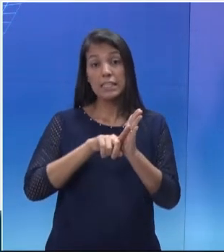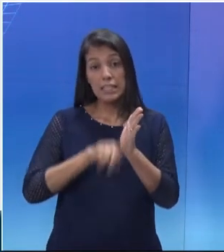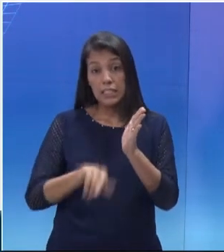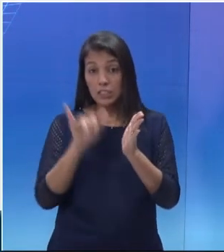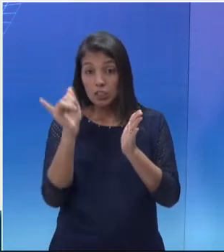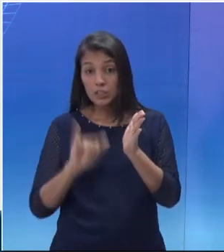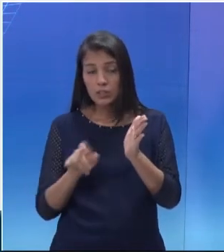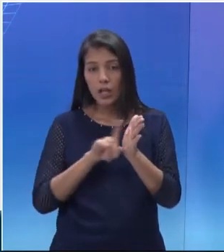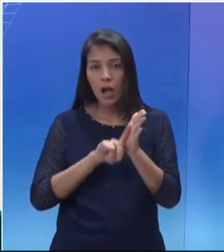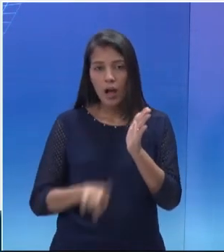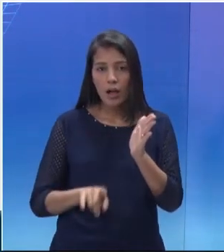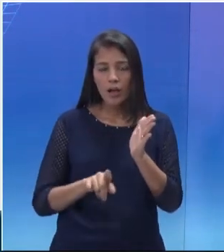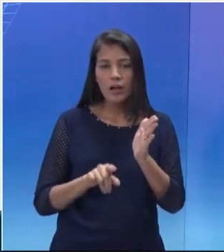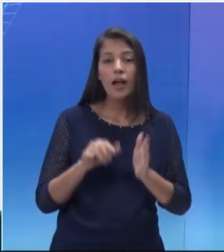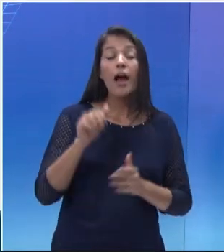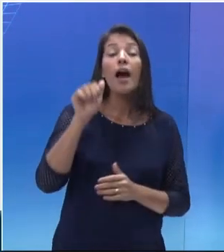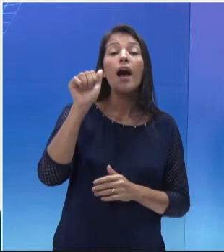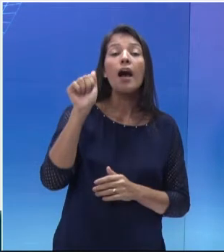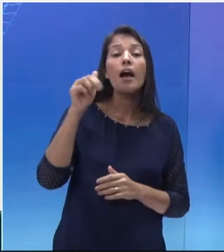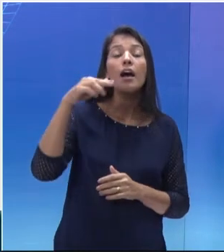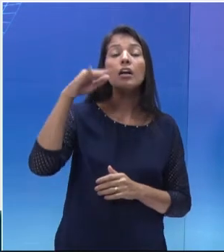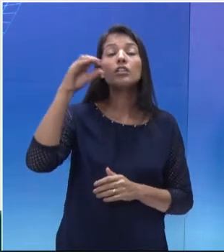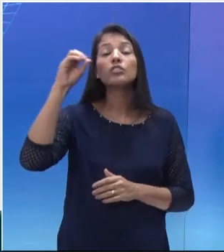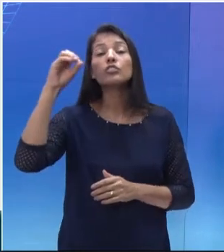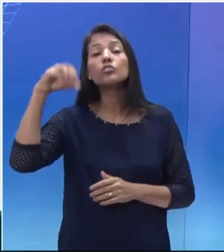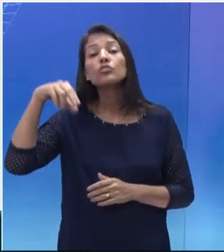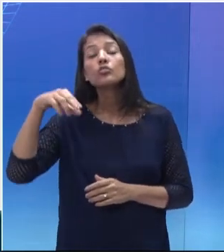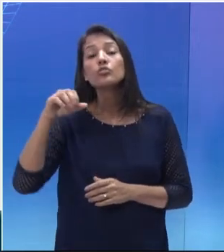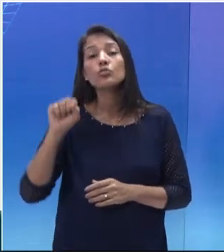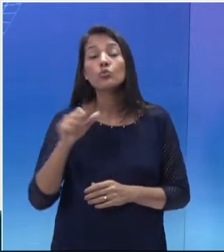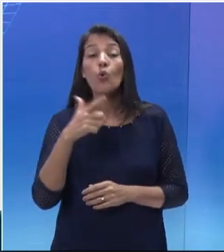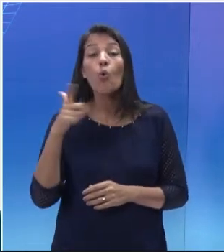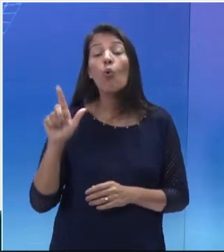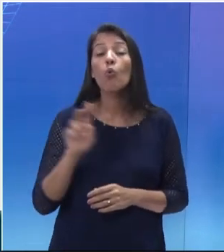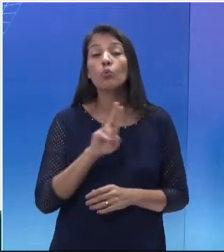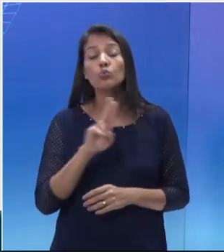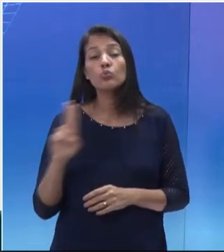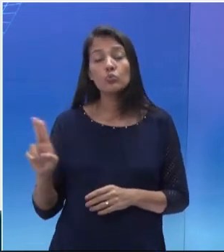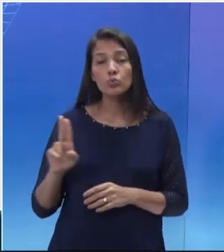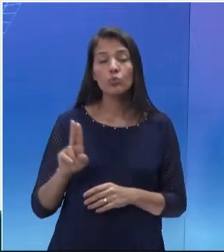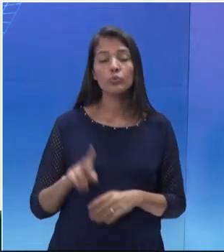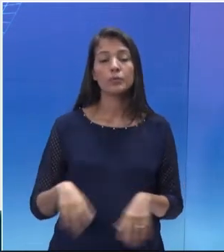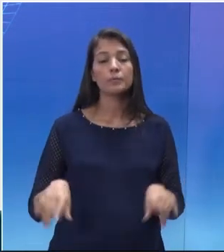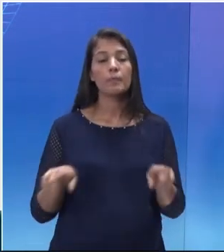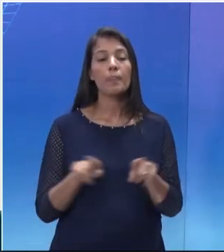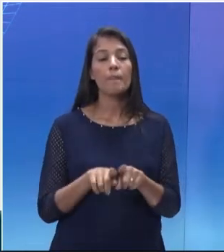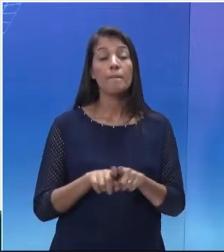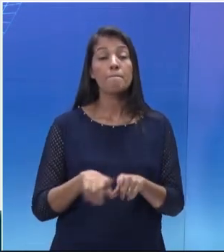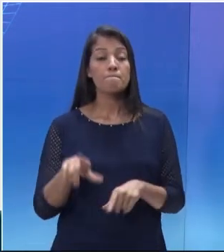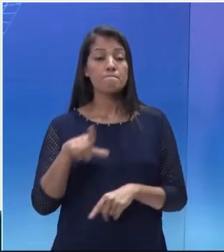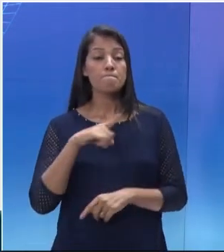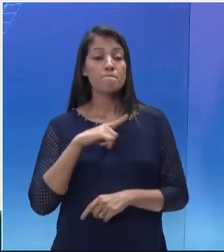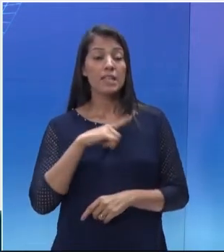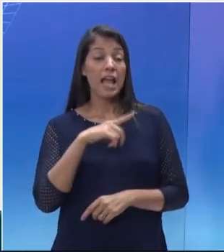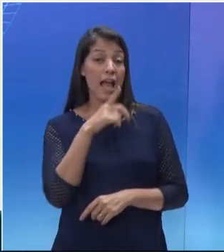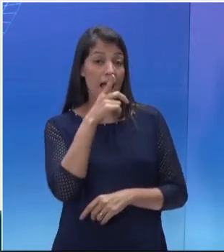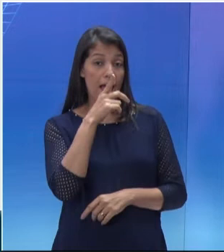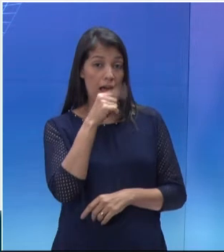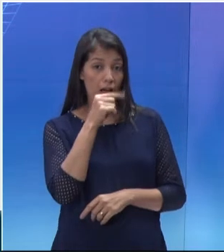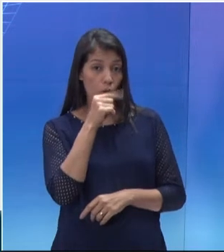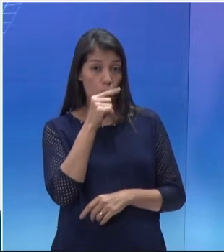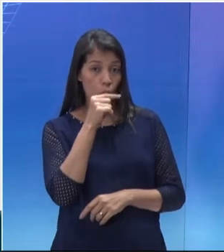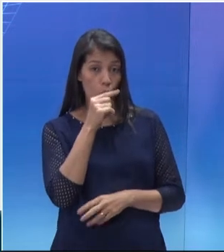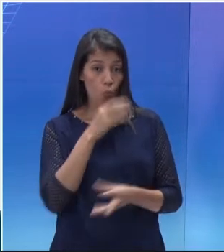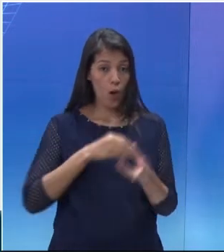meio reacional ele é aquoso, a presença de água. A água ela tem uma capacidade de autoionização, apesar